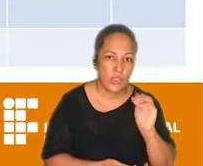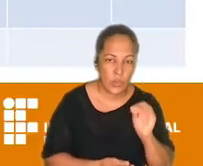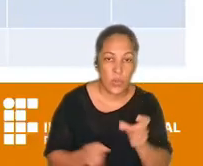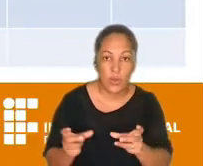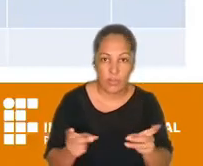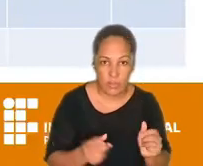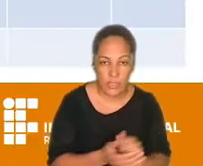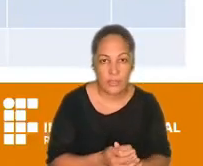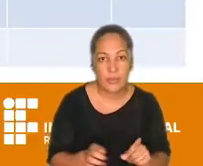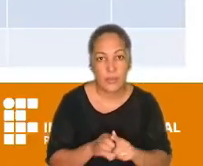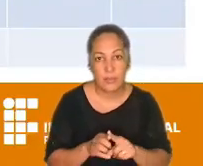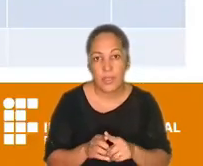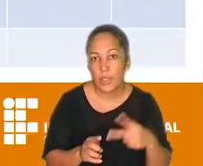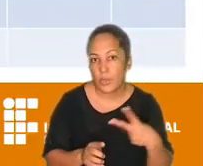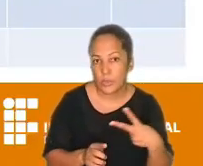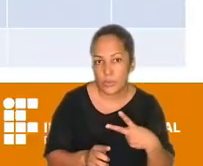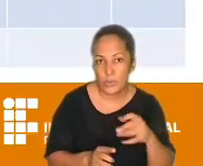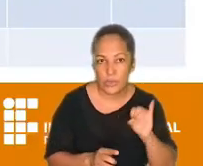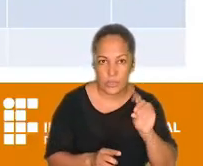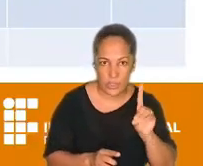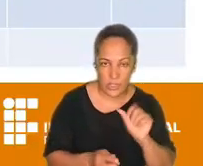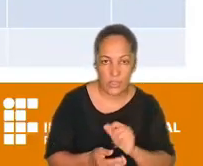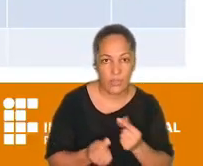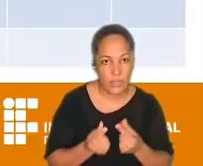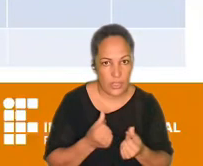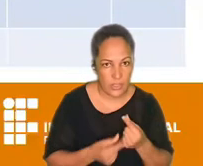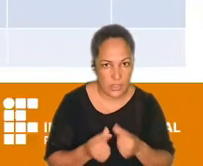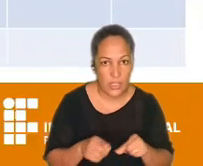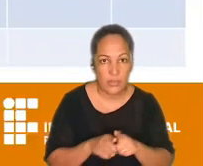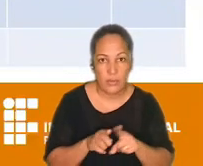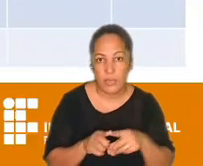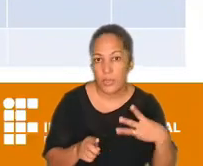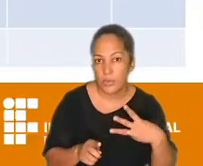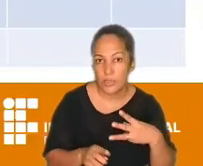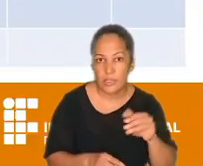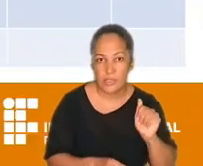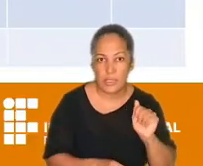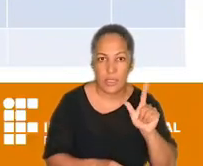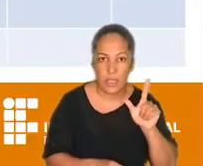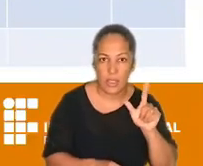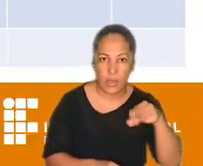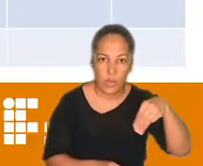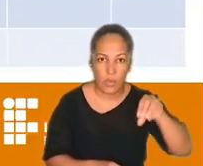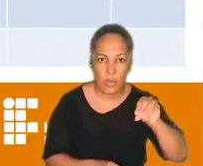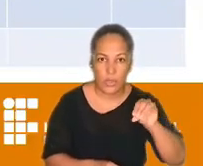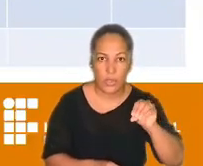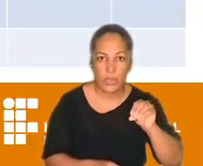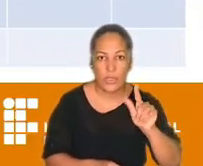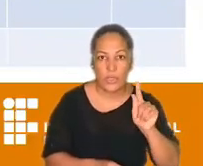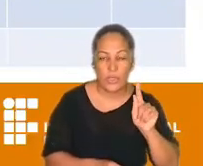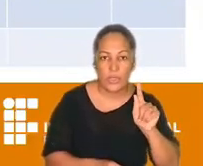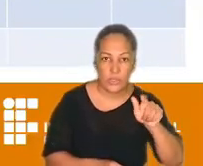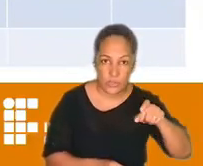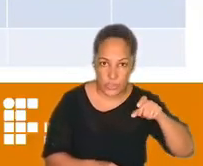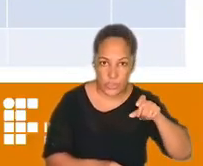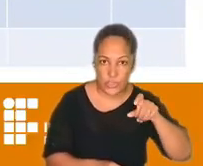2, ID2 financeiro, ID3 almoxerifado. Ok? Então, a tabela setor tem 3 registros. A